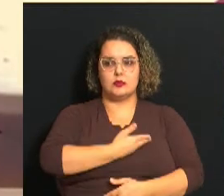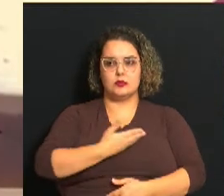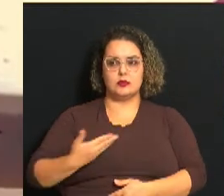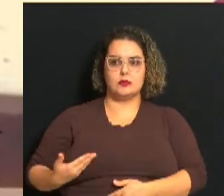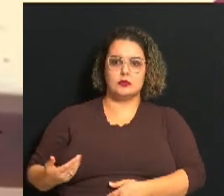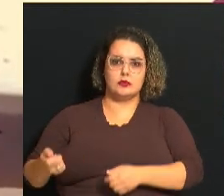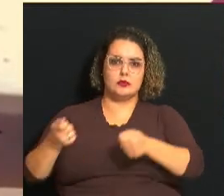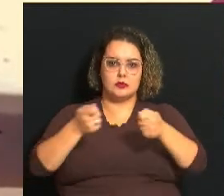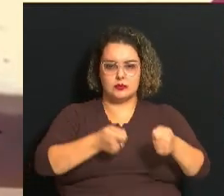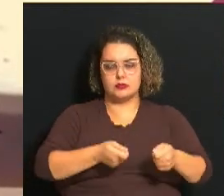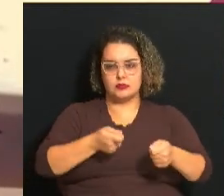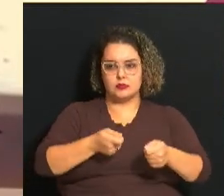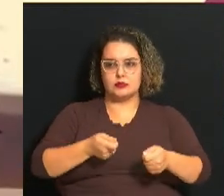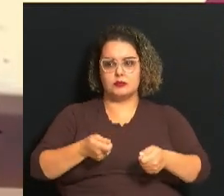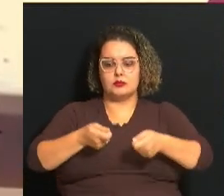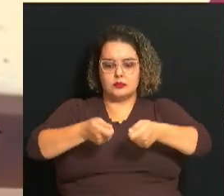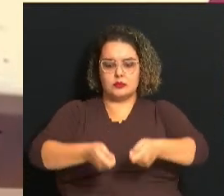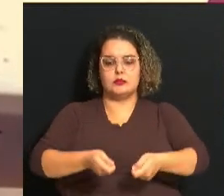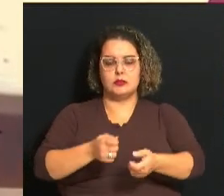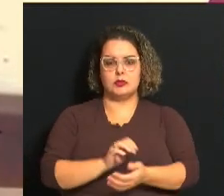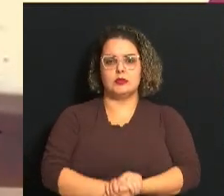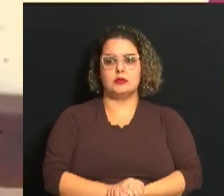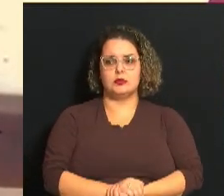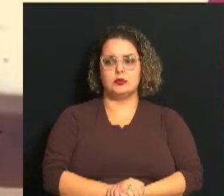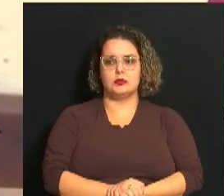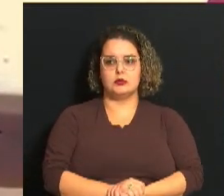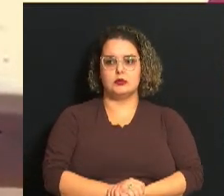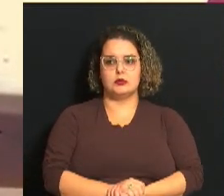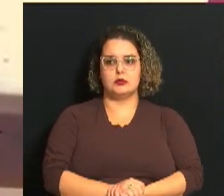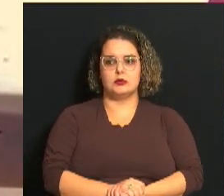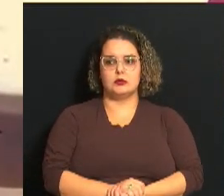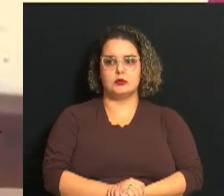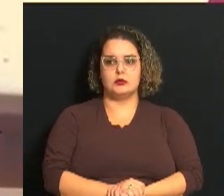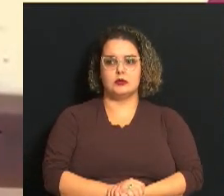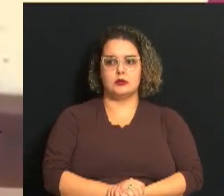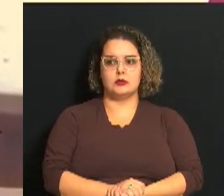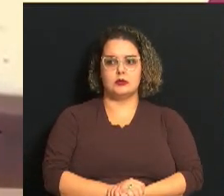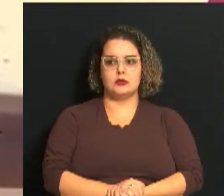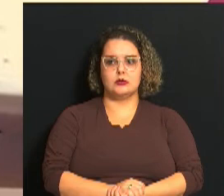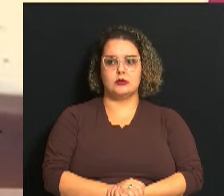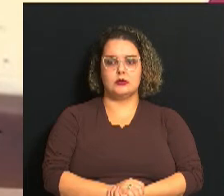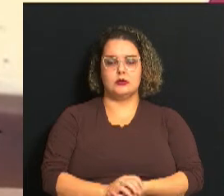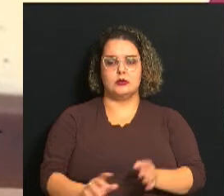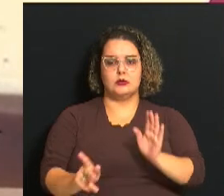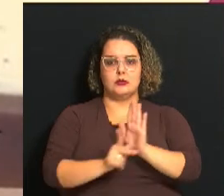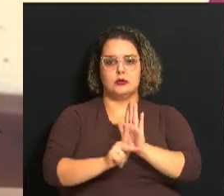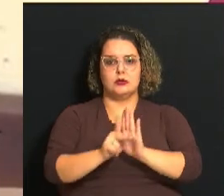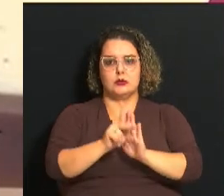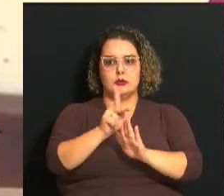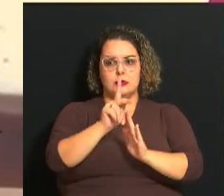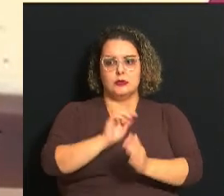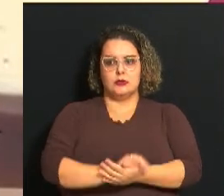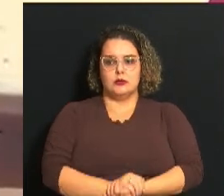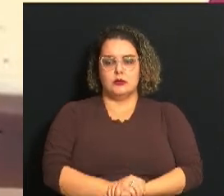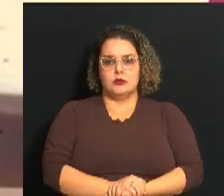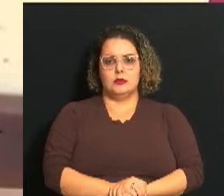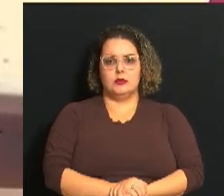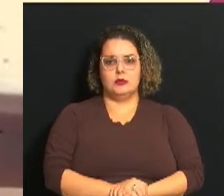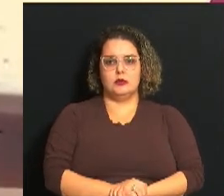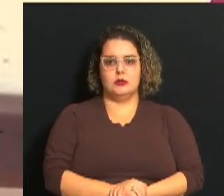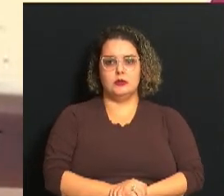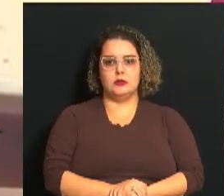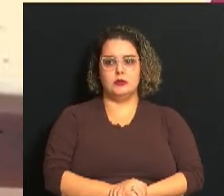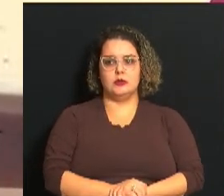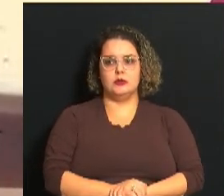autoritários governos enfim que tem imposto aí projetos principalmente que persegue os